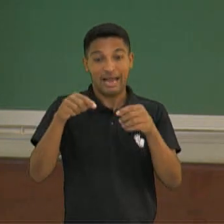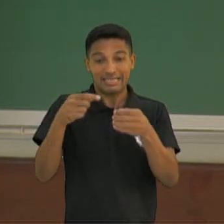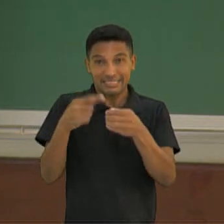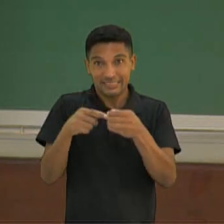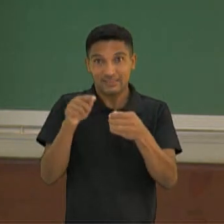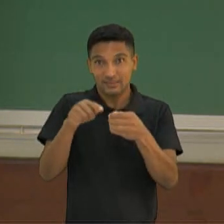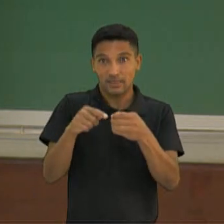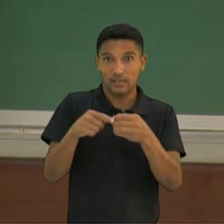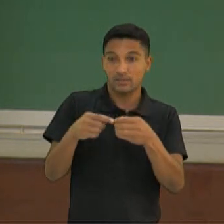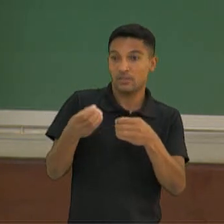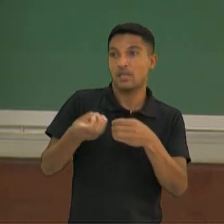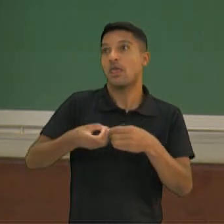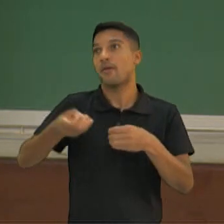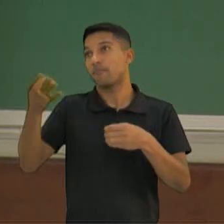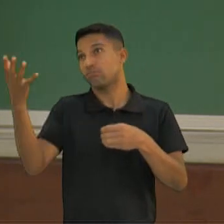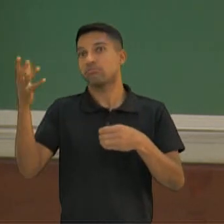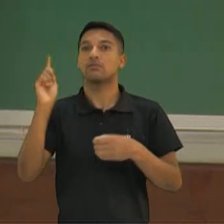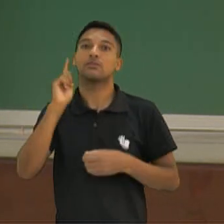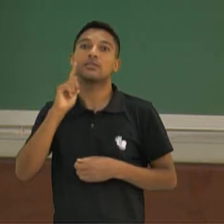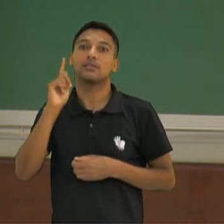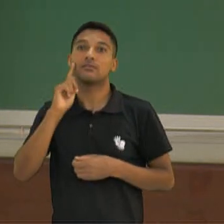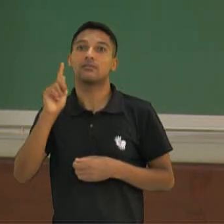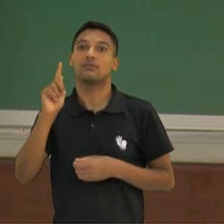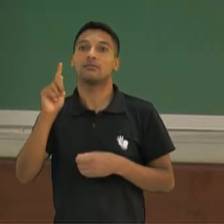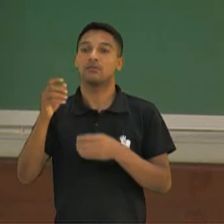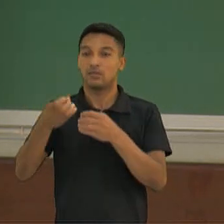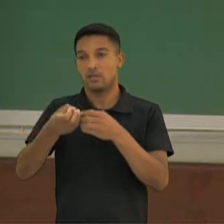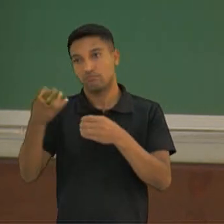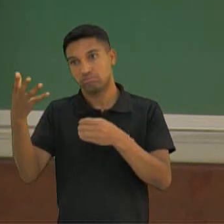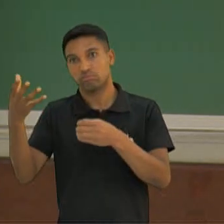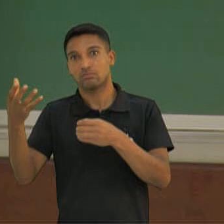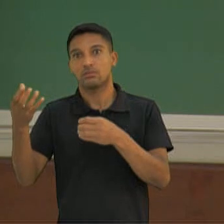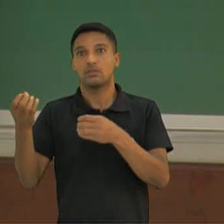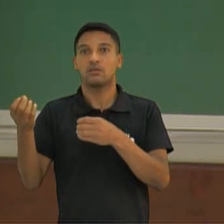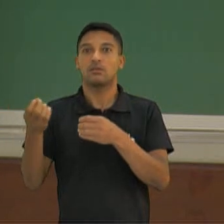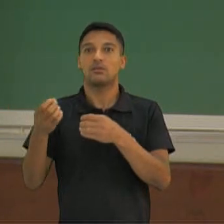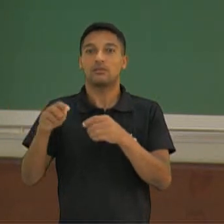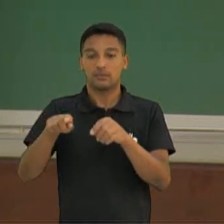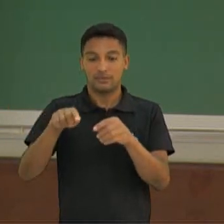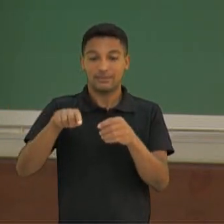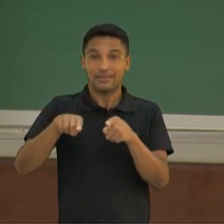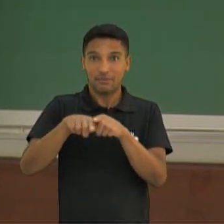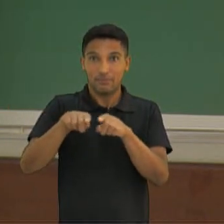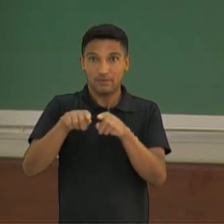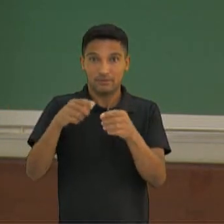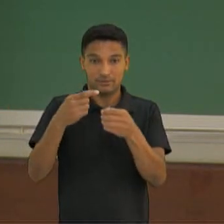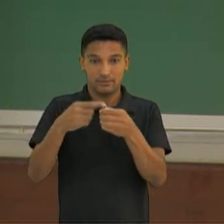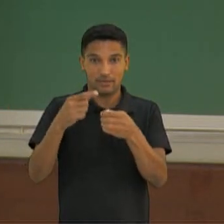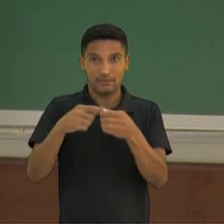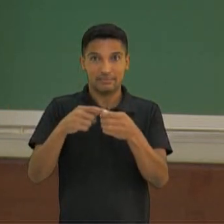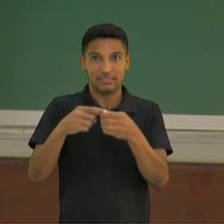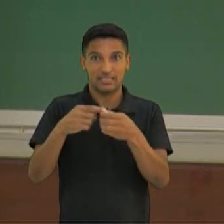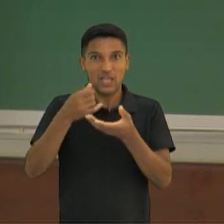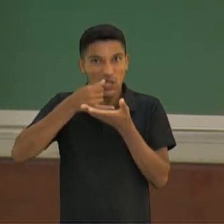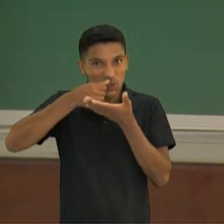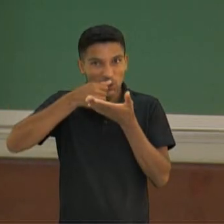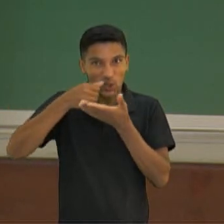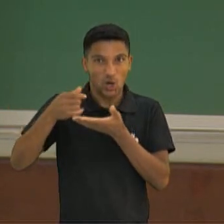Canadá. Então, o que se tem nessa cidade também não são índices de violência urbana, mas existe